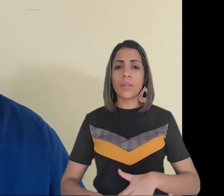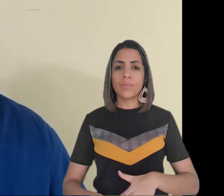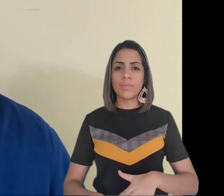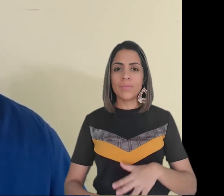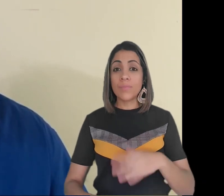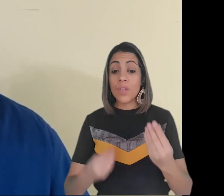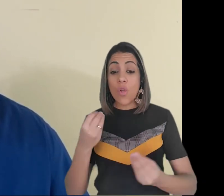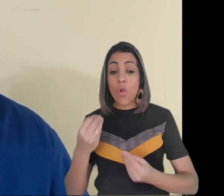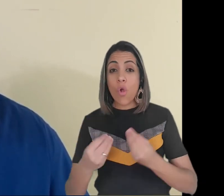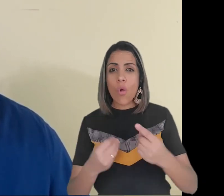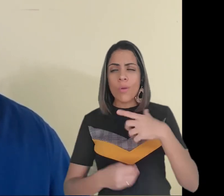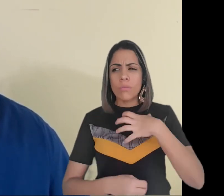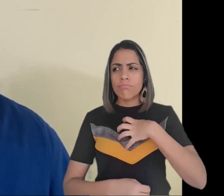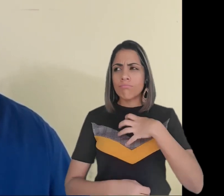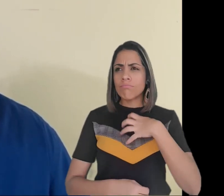Como se sente?